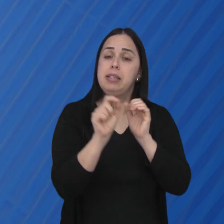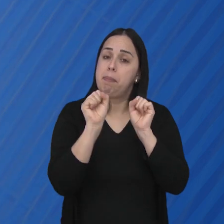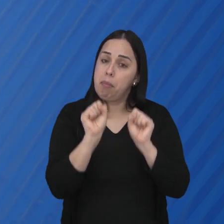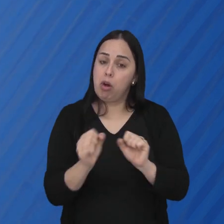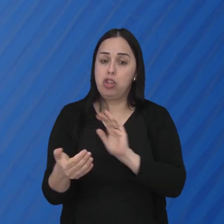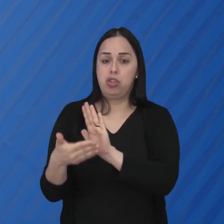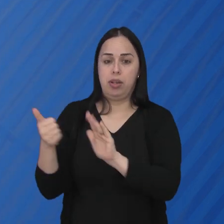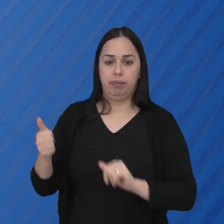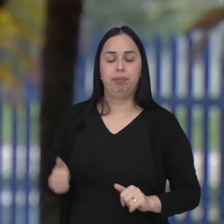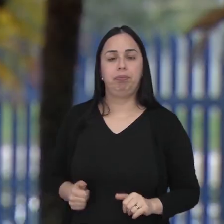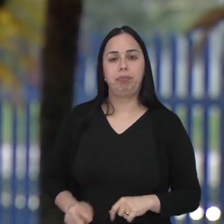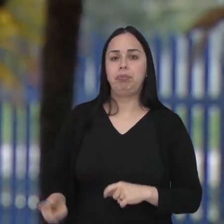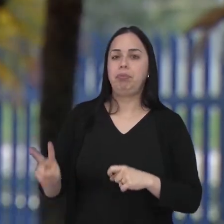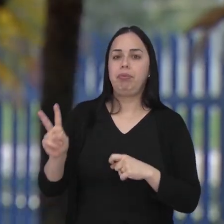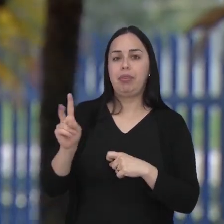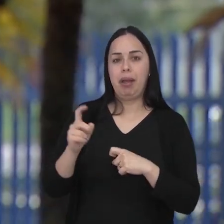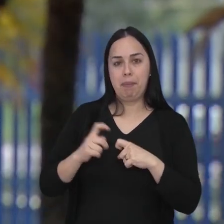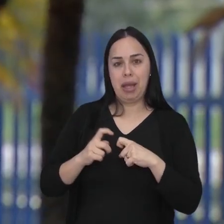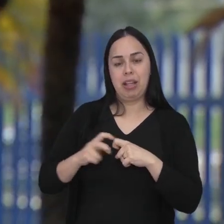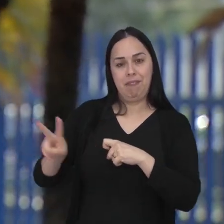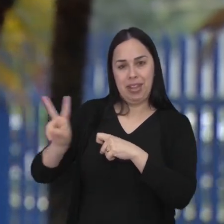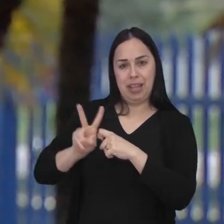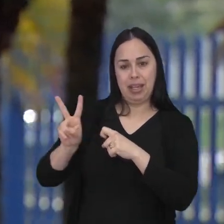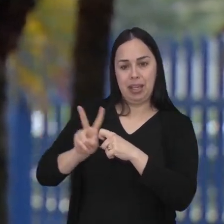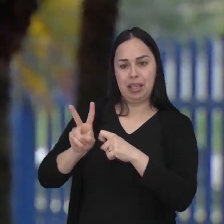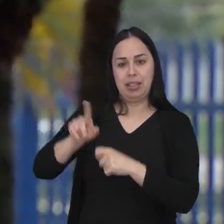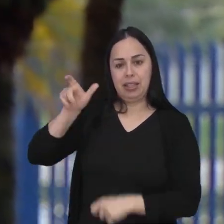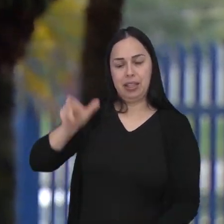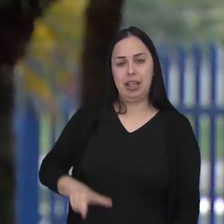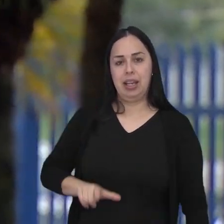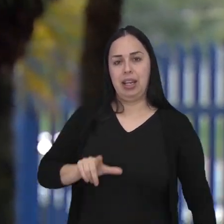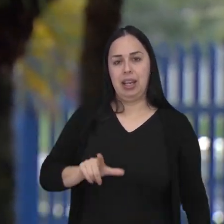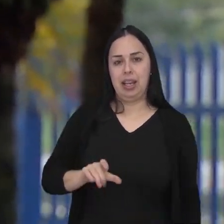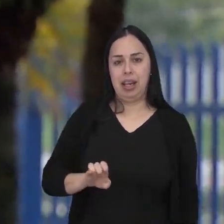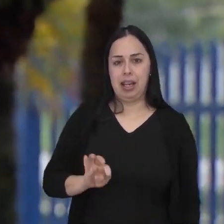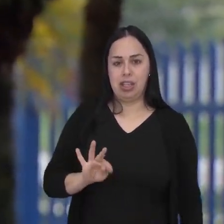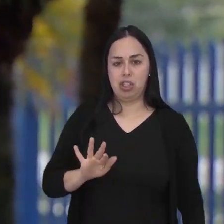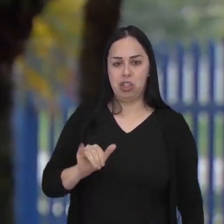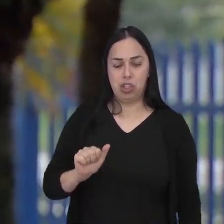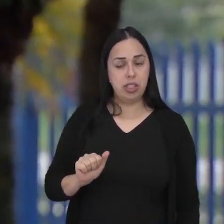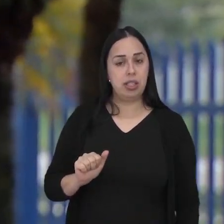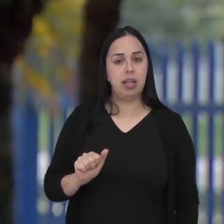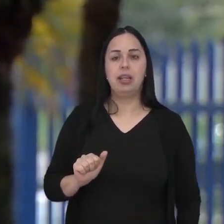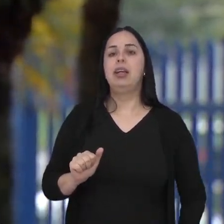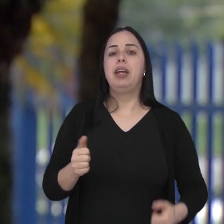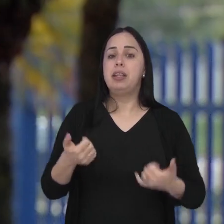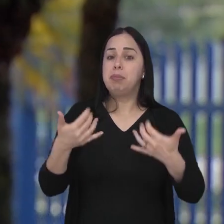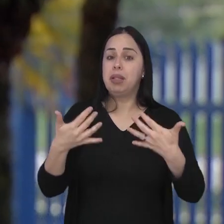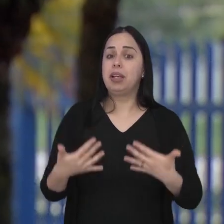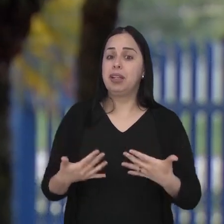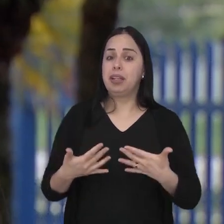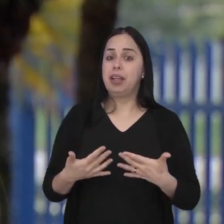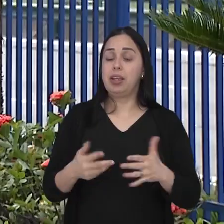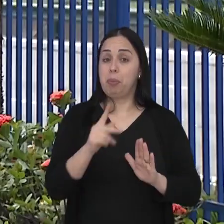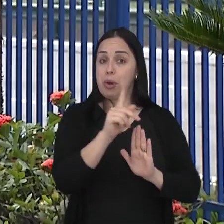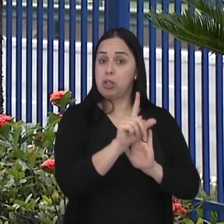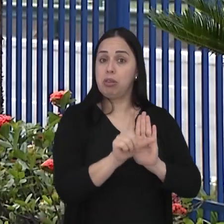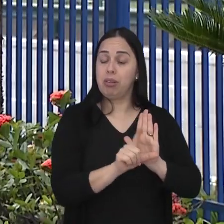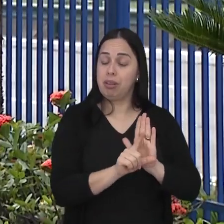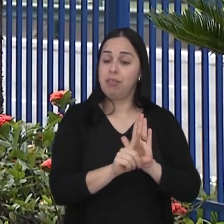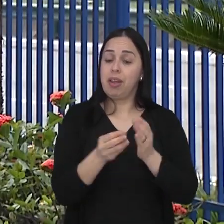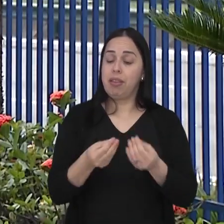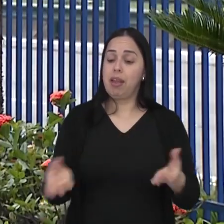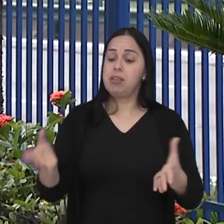de fiscalização. Para a veterinária Letícia Estela, a iniciativa é uma forma de proteção aos bichinhos.